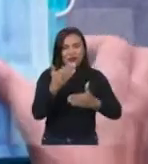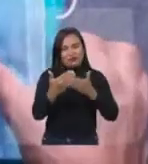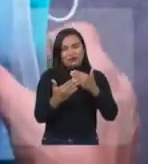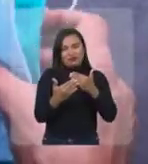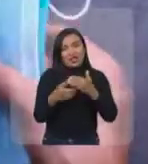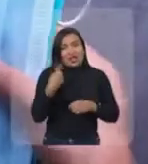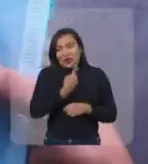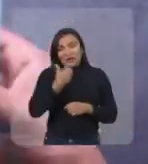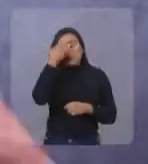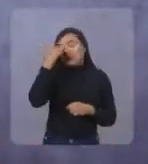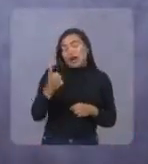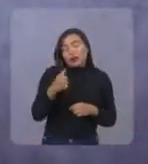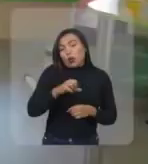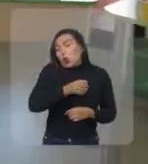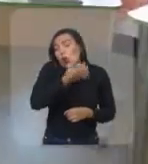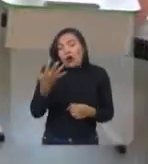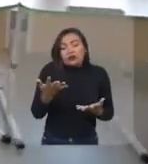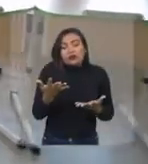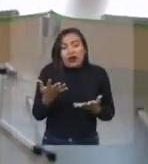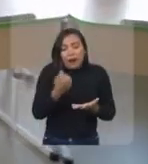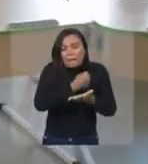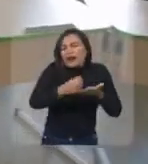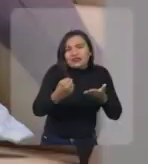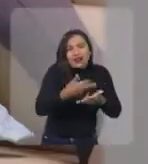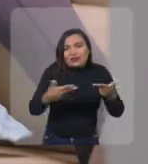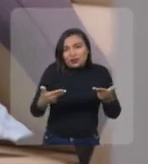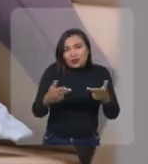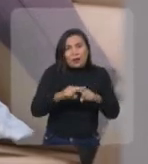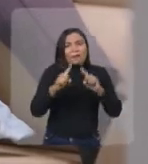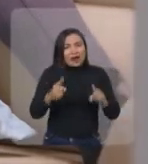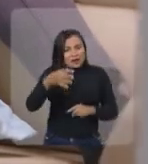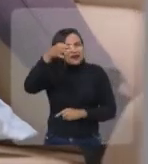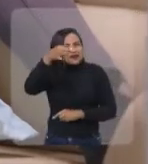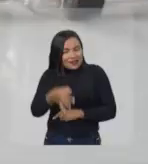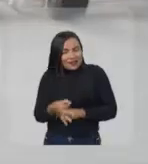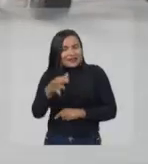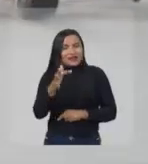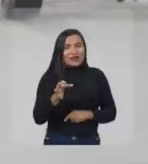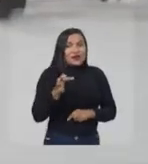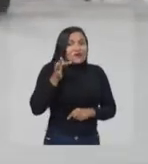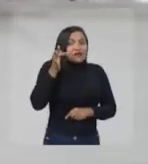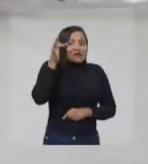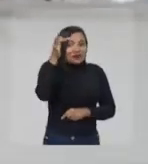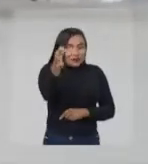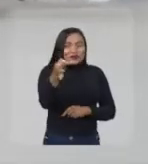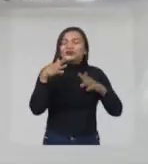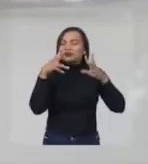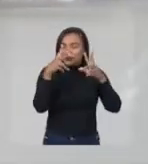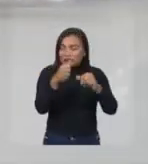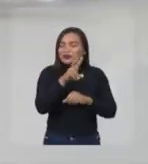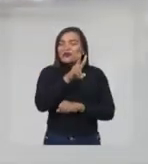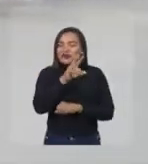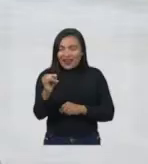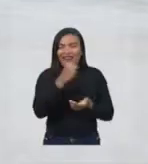saibamos quando tudo isso vai passar, podemos pelo menos ter uma certeza, a de que um dia tudo isso vai